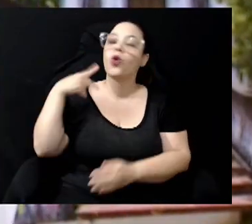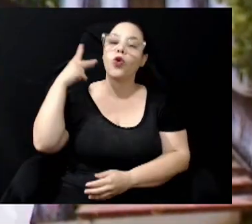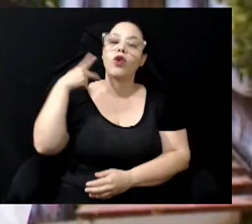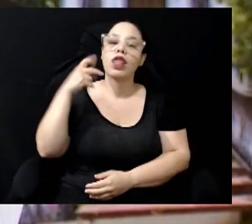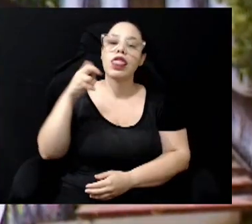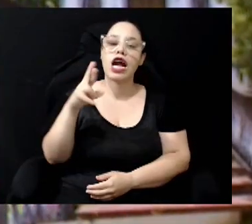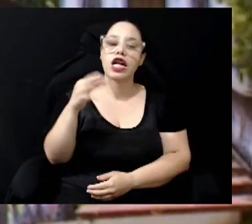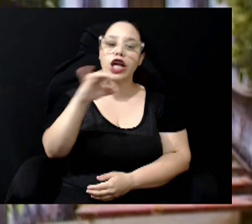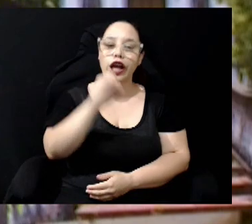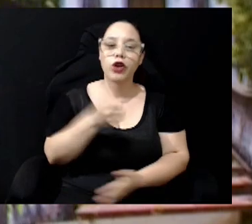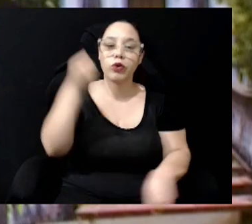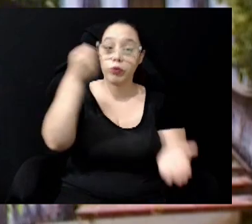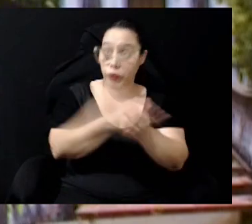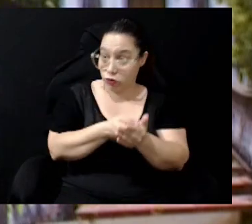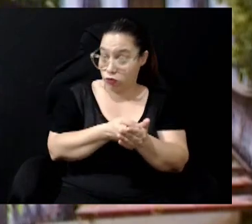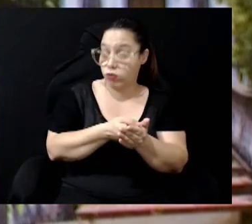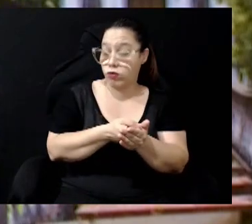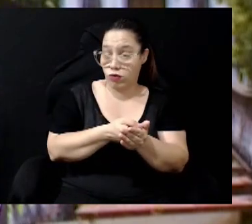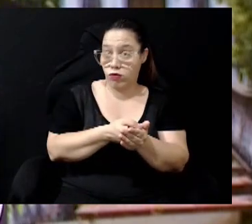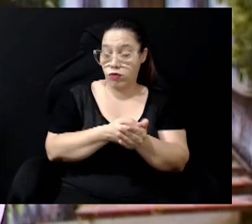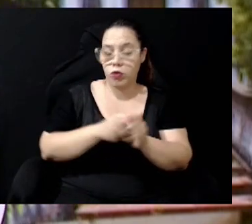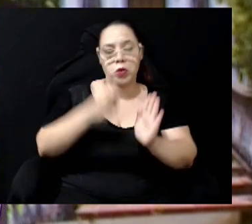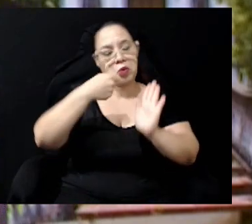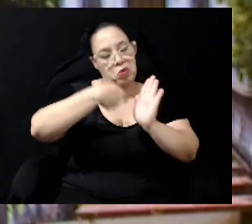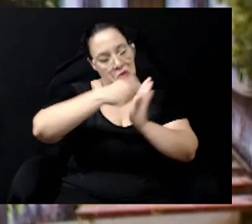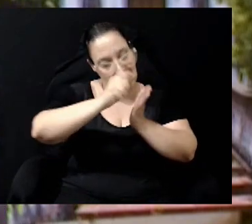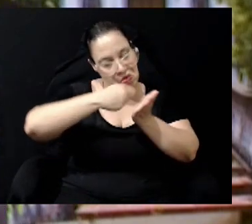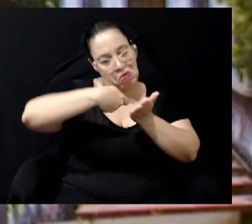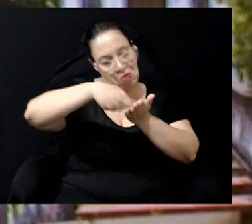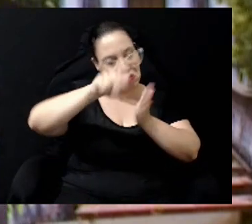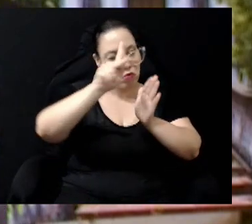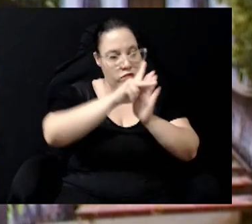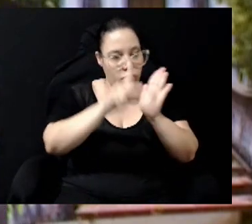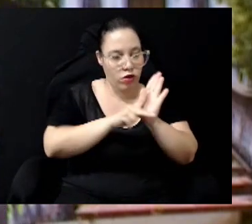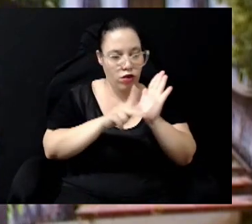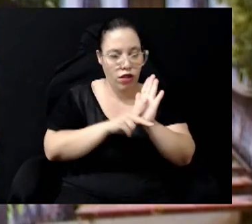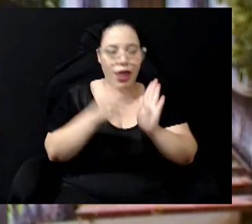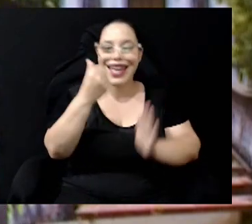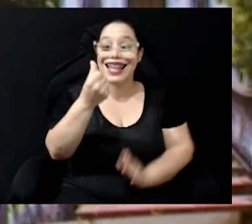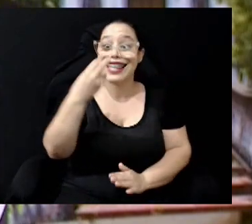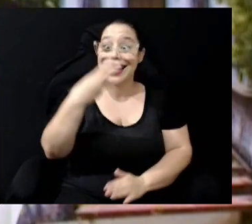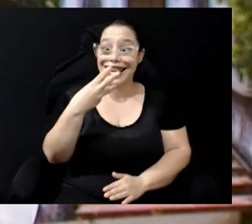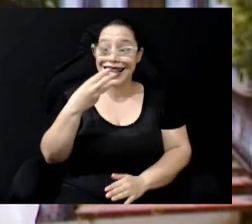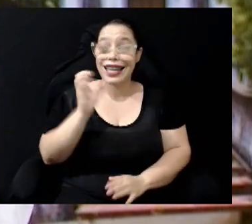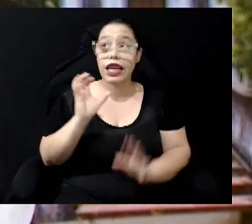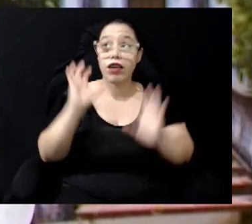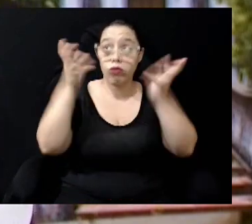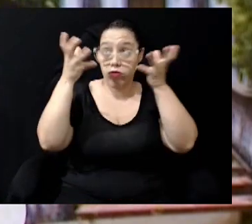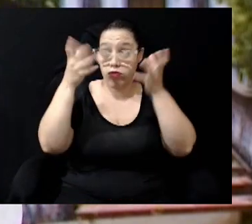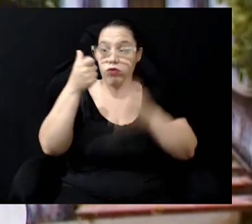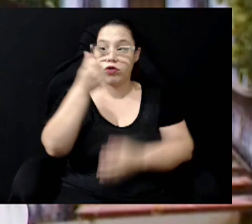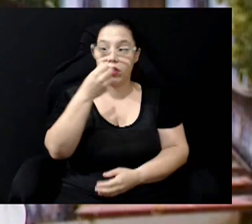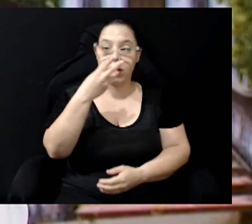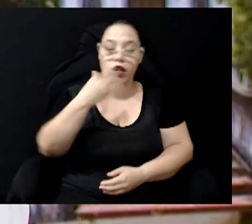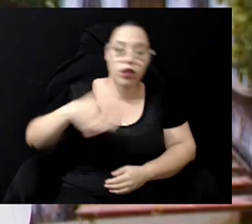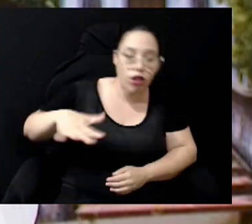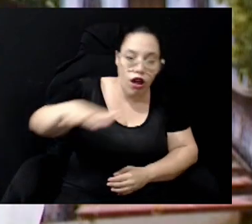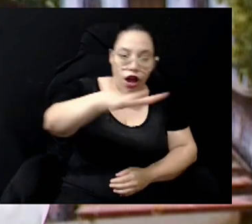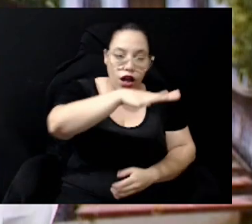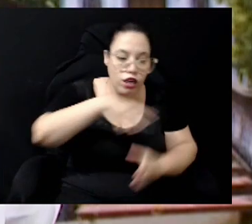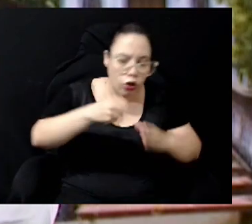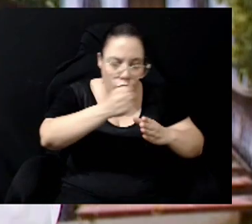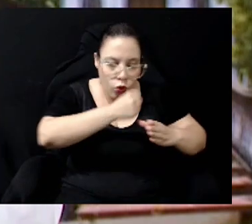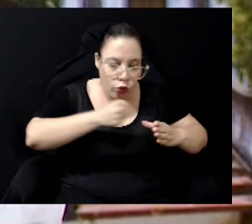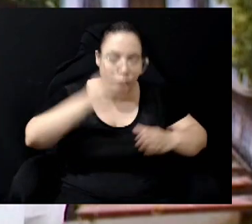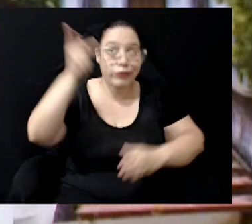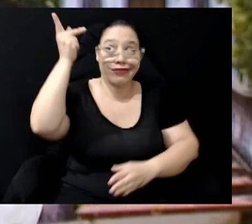determinou, nós desenhamos o programa em 13 etapas. São 13 regiões gastronômicas no estado de São